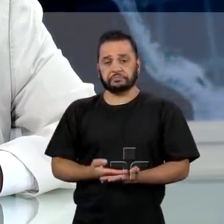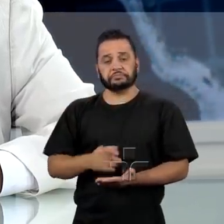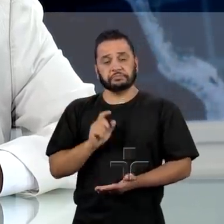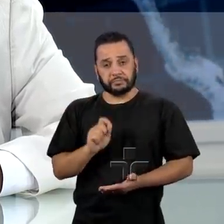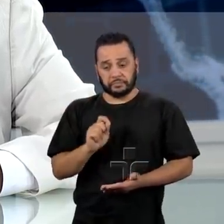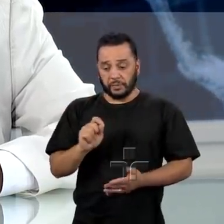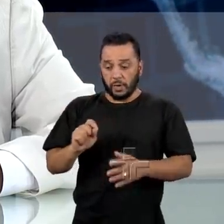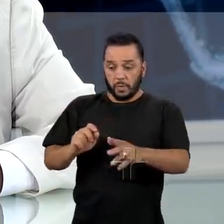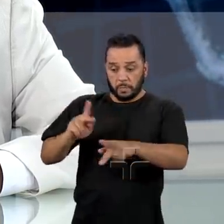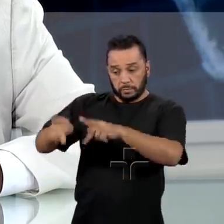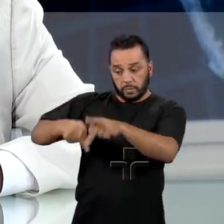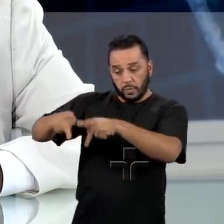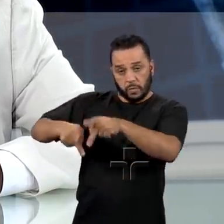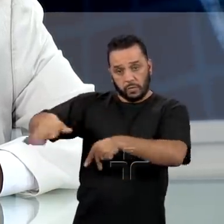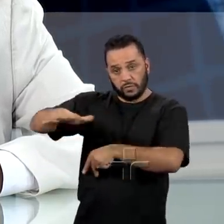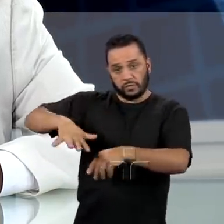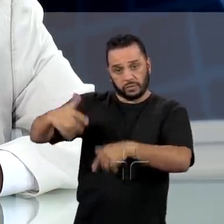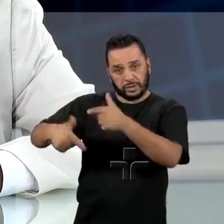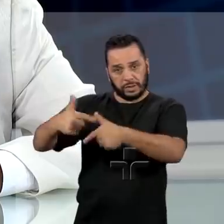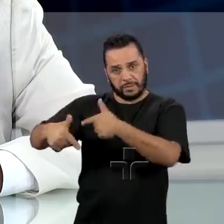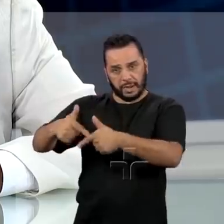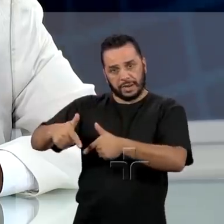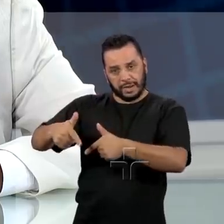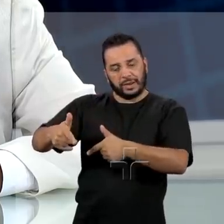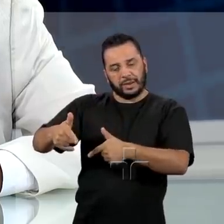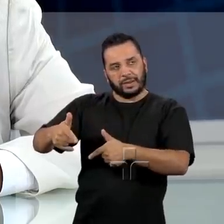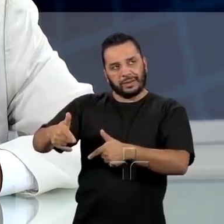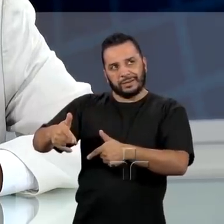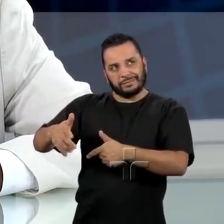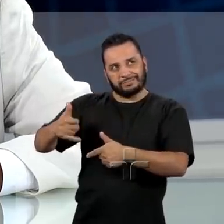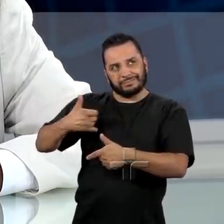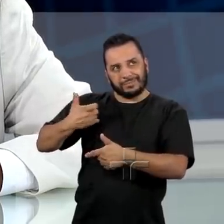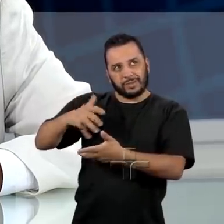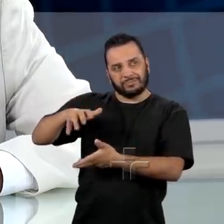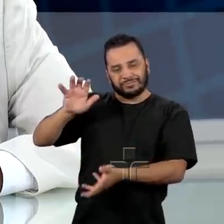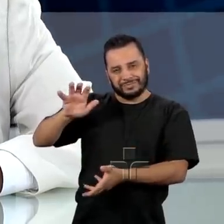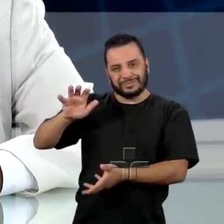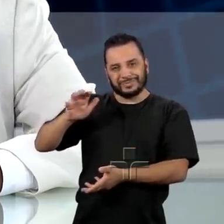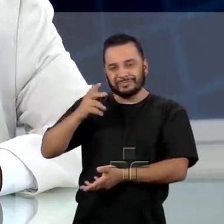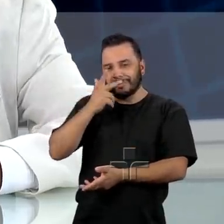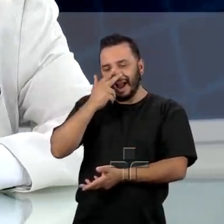o povo que trabalha com o mercado do idoso usa uma expressão que é o envelhecimento ativo.